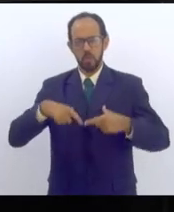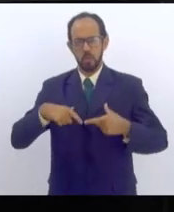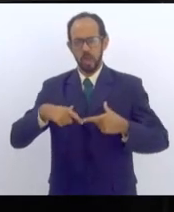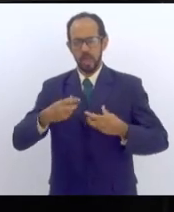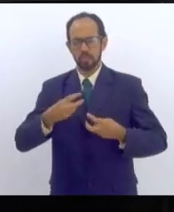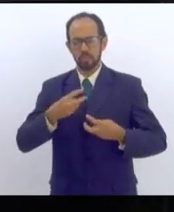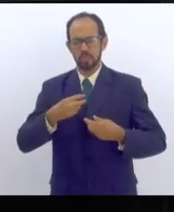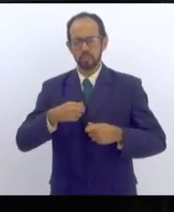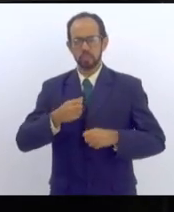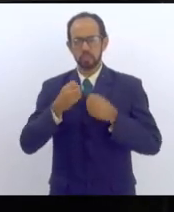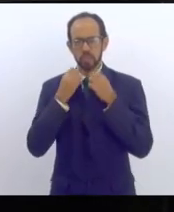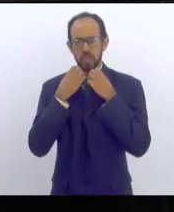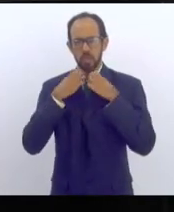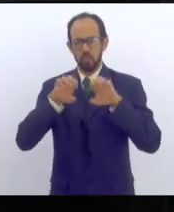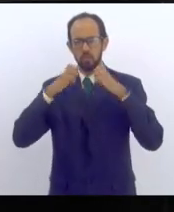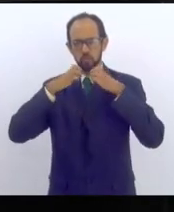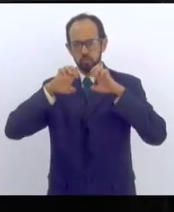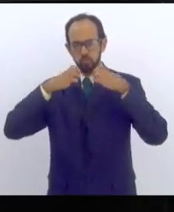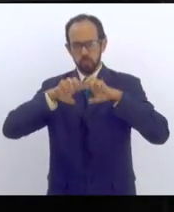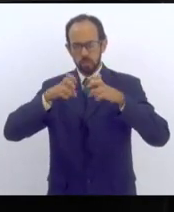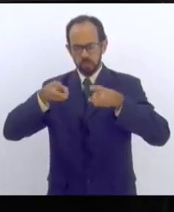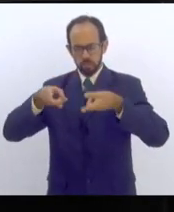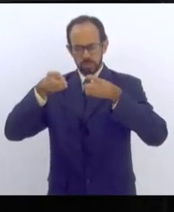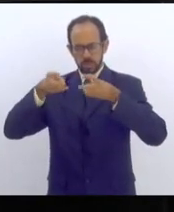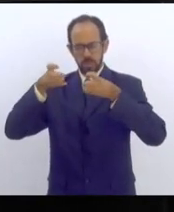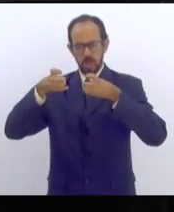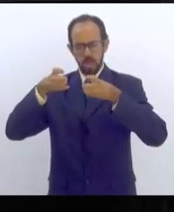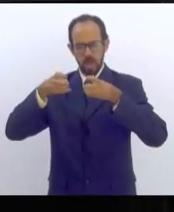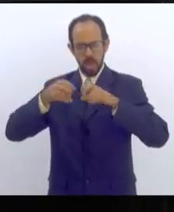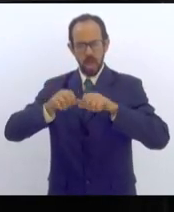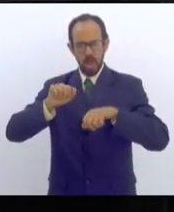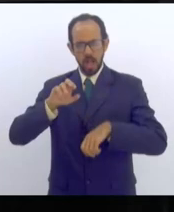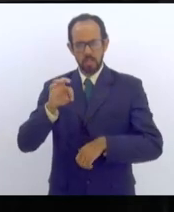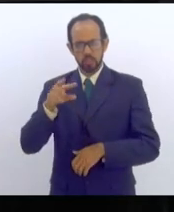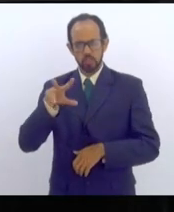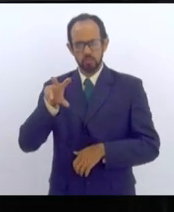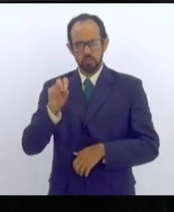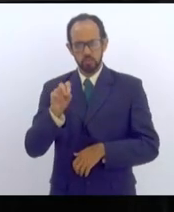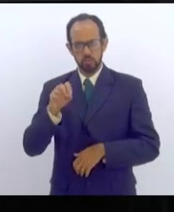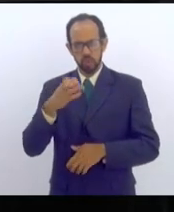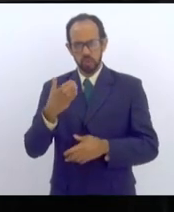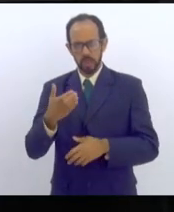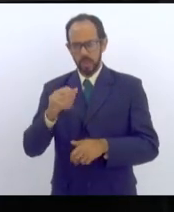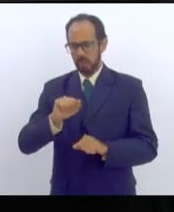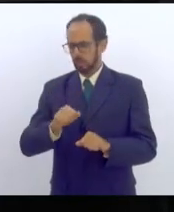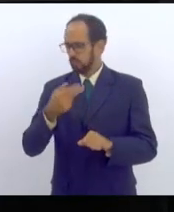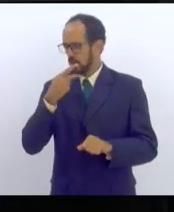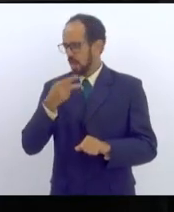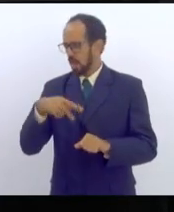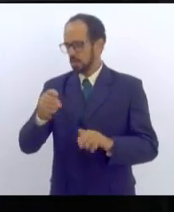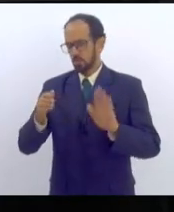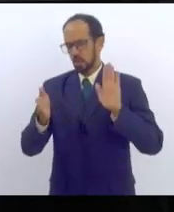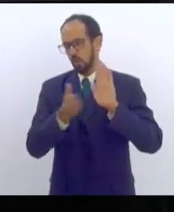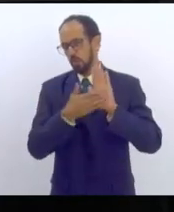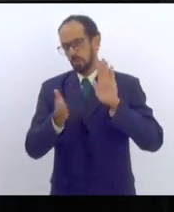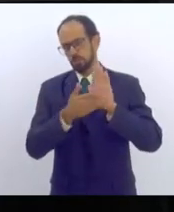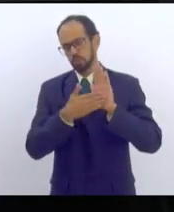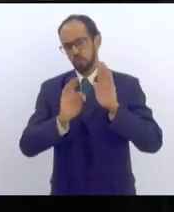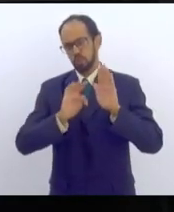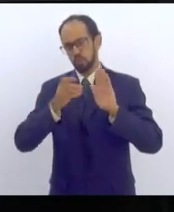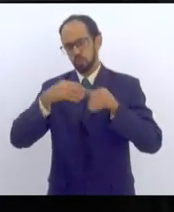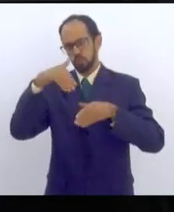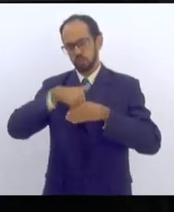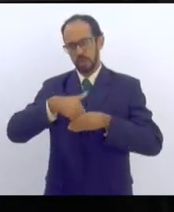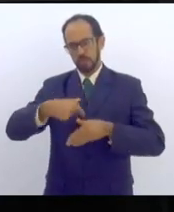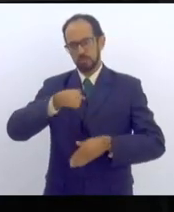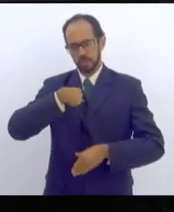lugar de escuta ativa, e queria reafirmar o meu compromisso com todas e todos os meus eleitores, que nós, enquanto